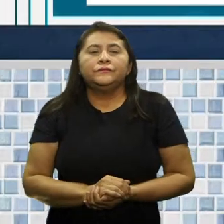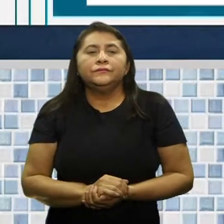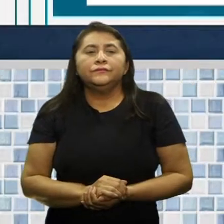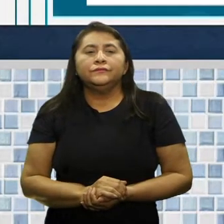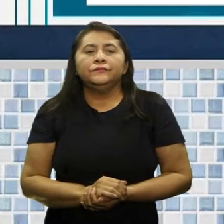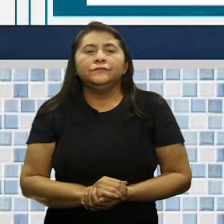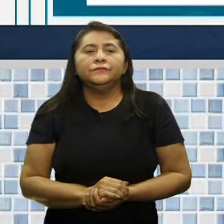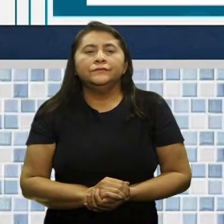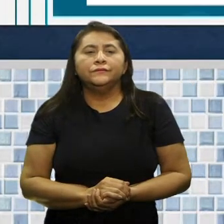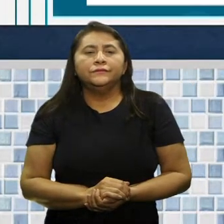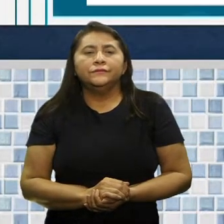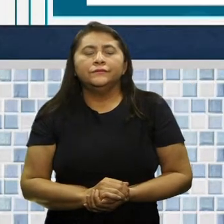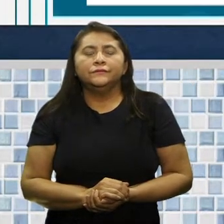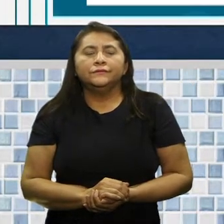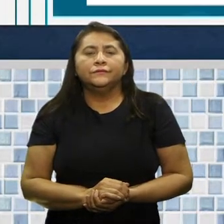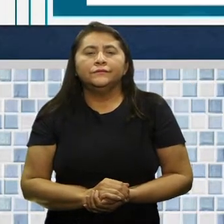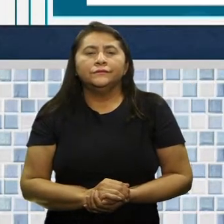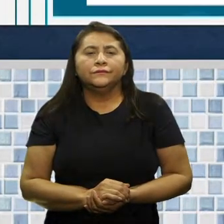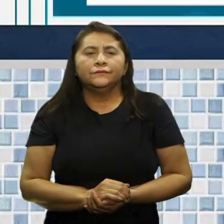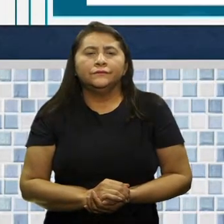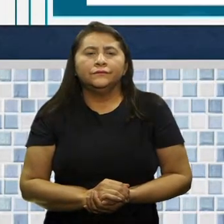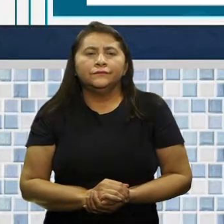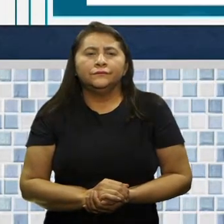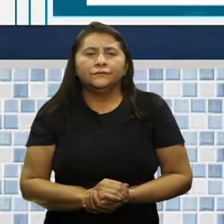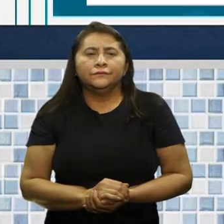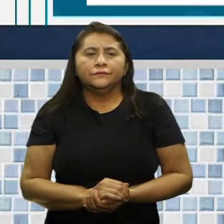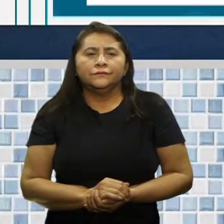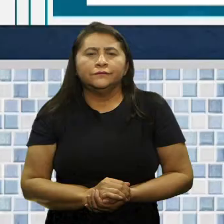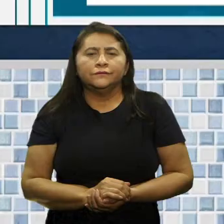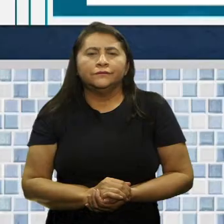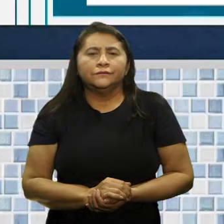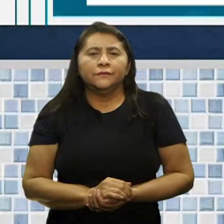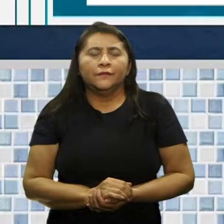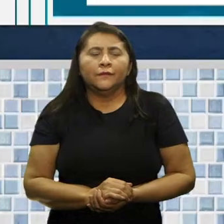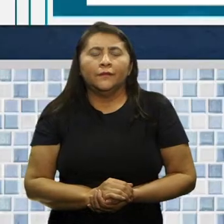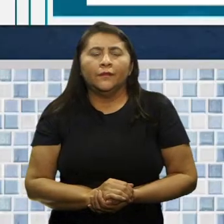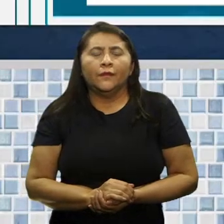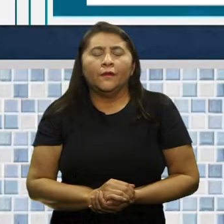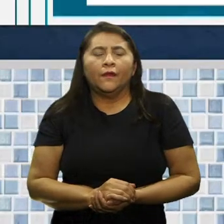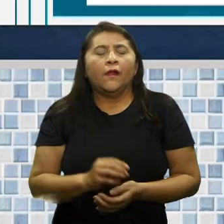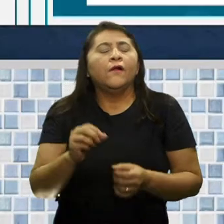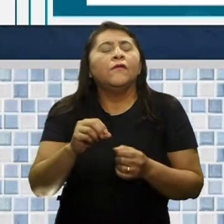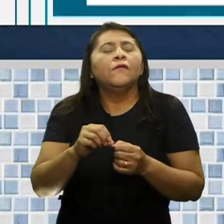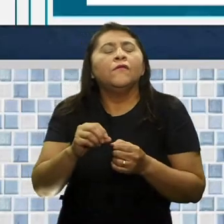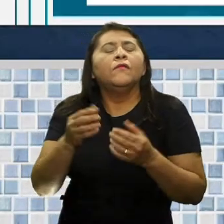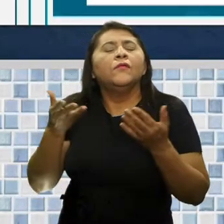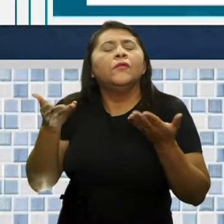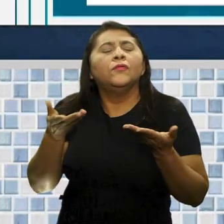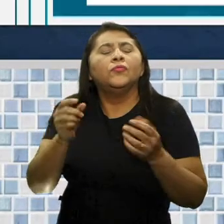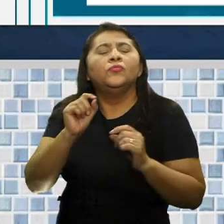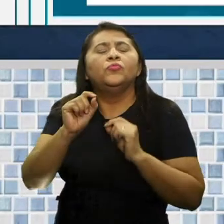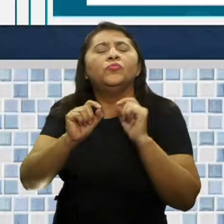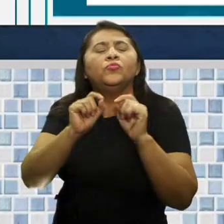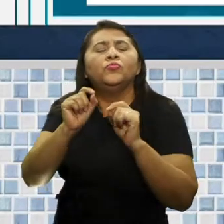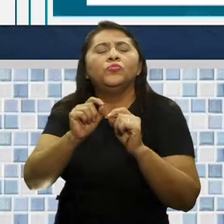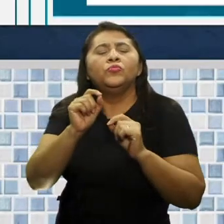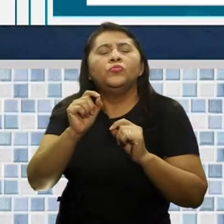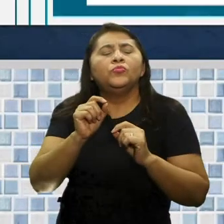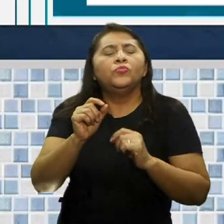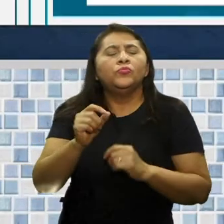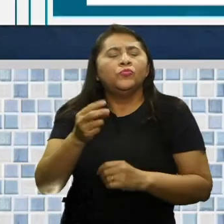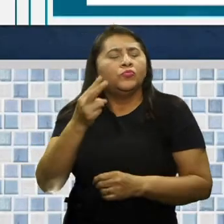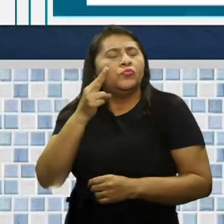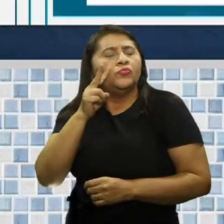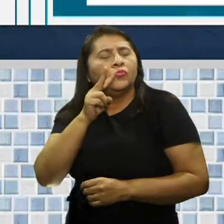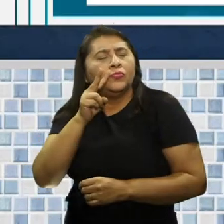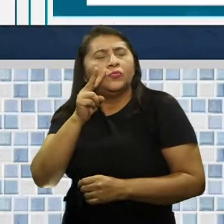Help prevent the spread of the coronavirus COVID-19. O que que a gente vai fazer agora? A gente vai analisar as